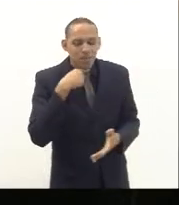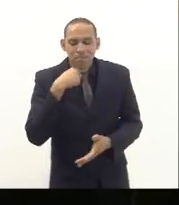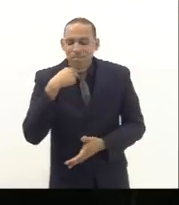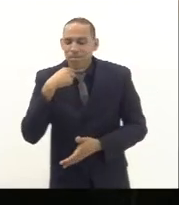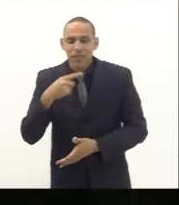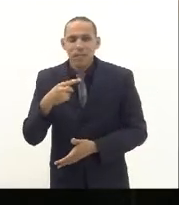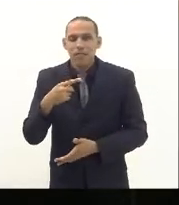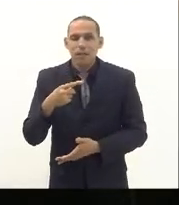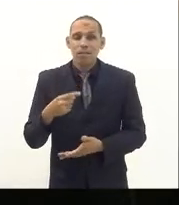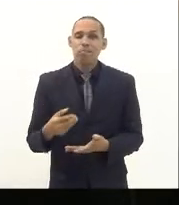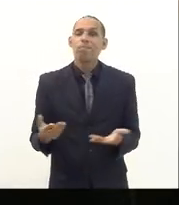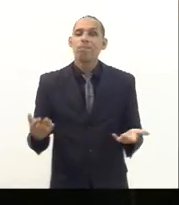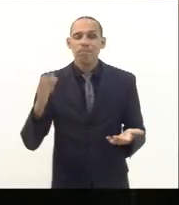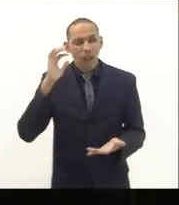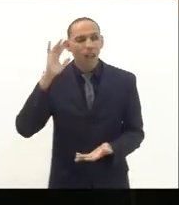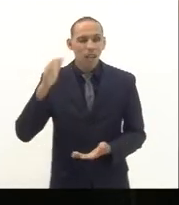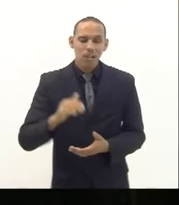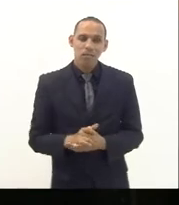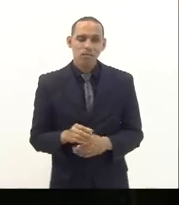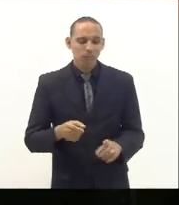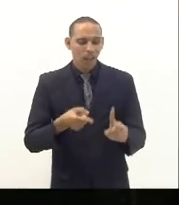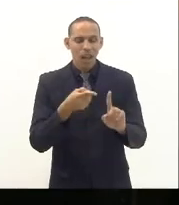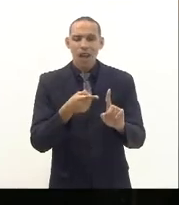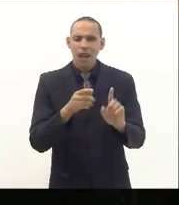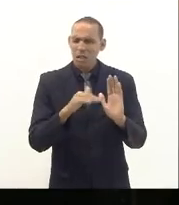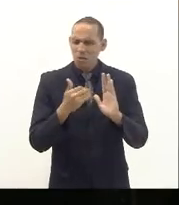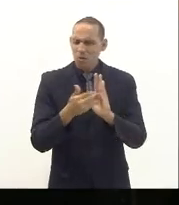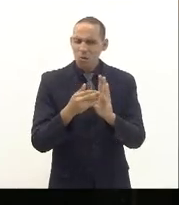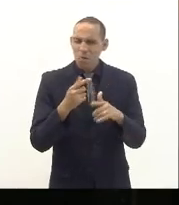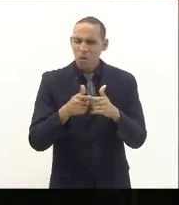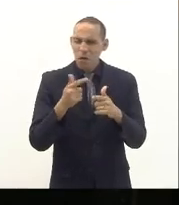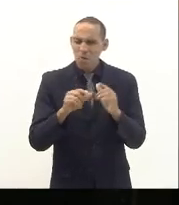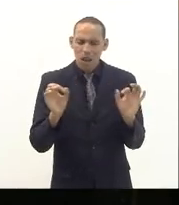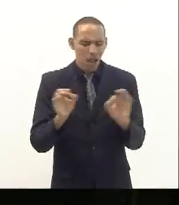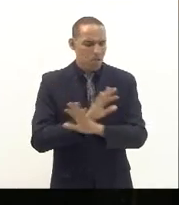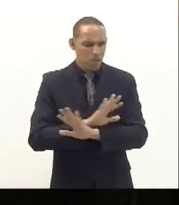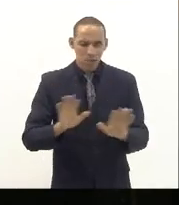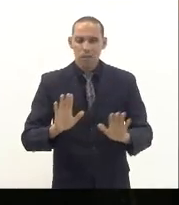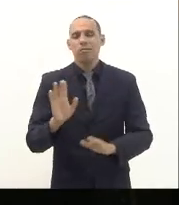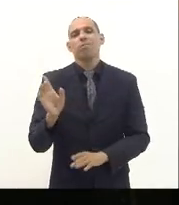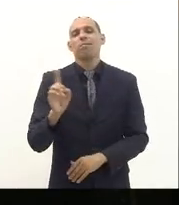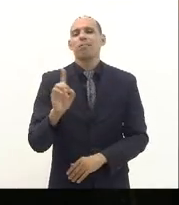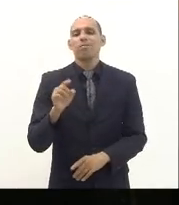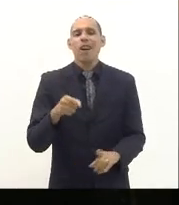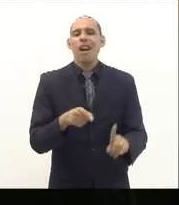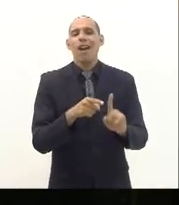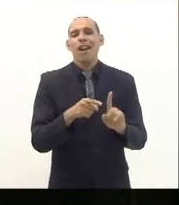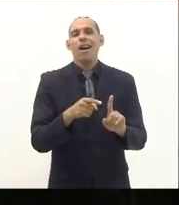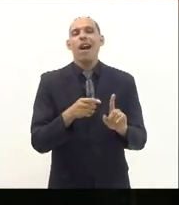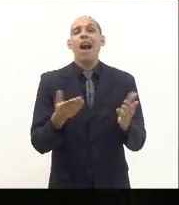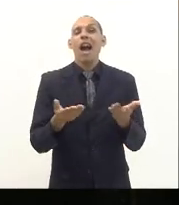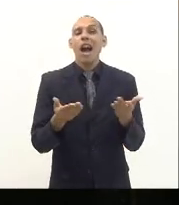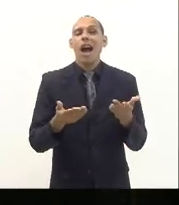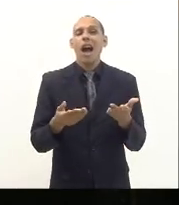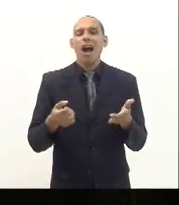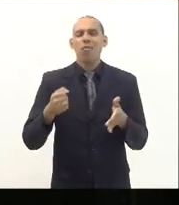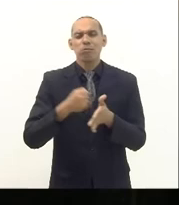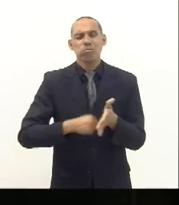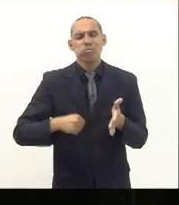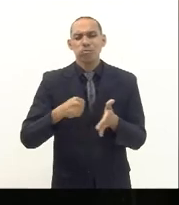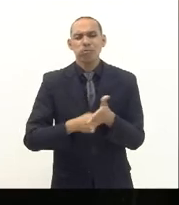e aí você pensa que ela já passou por todos os problemas não ela vai entrar numa luta